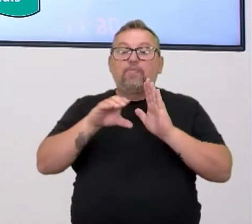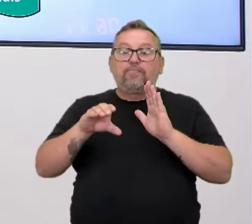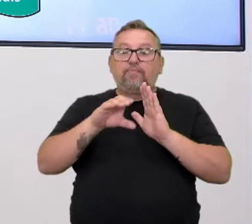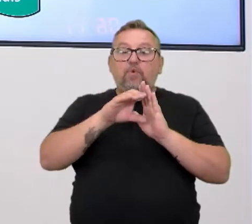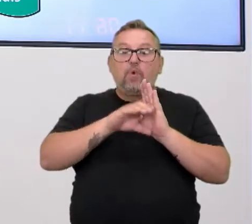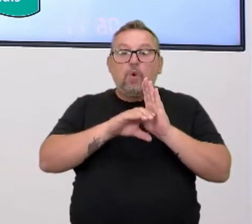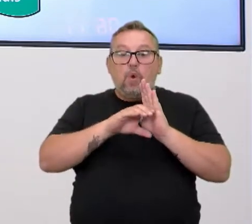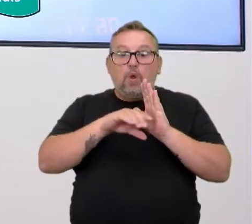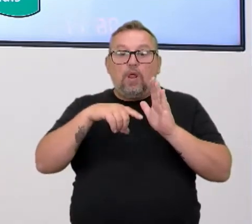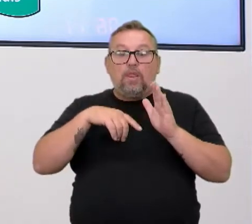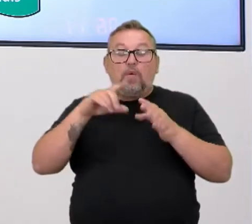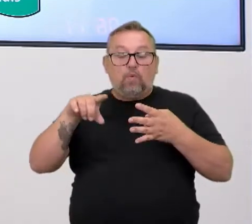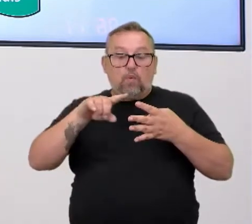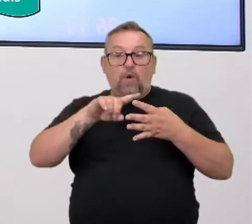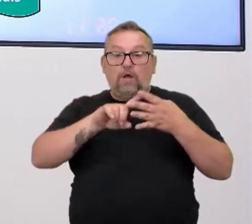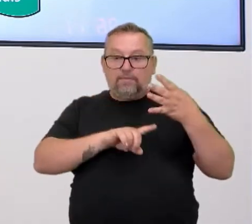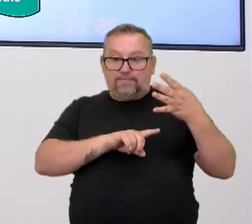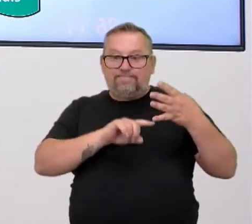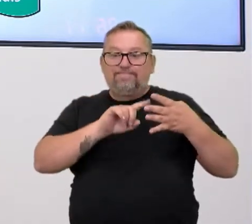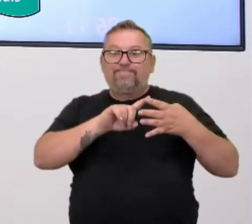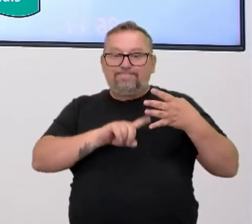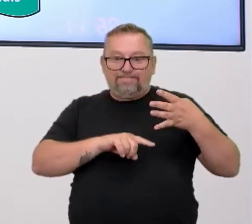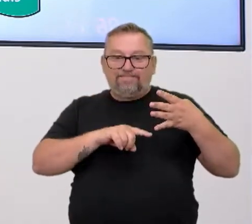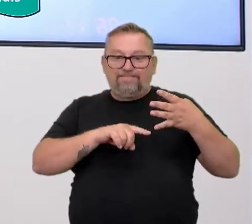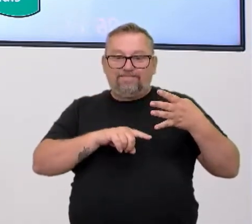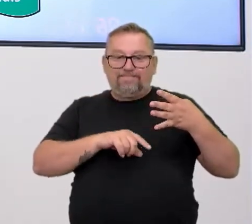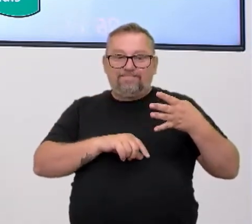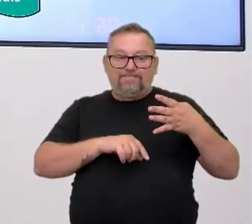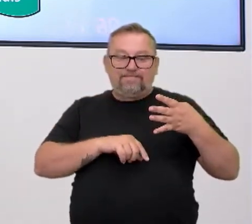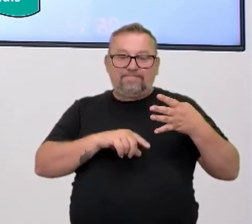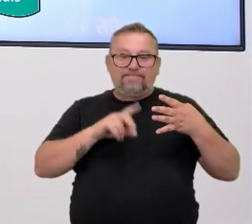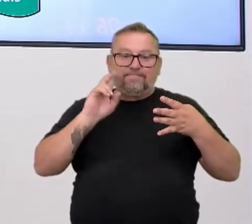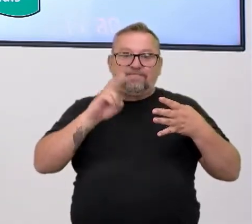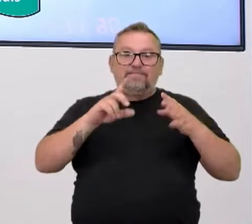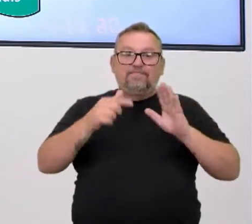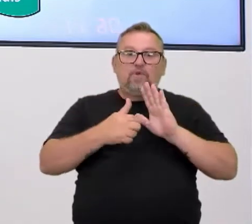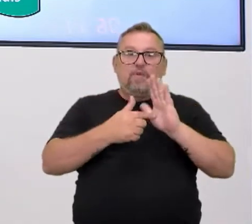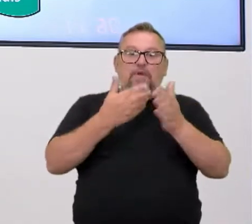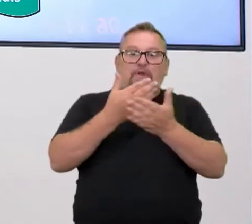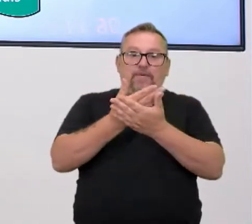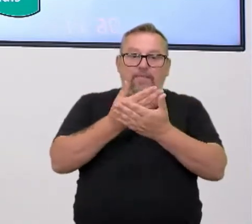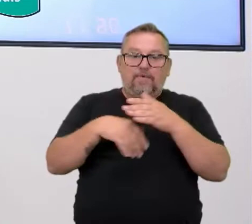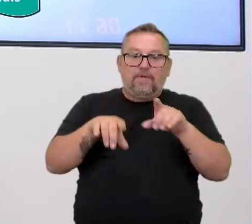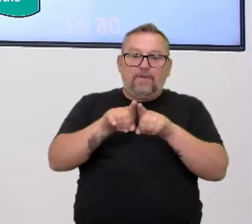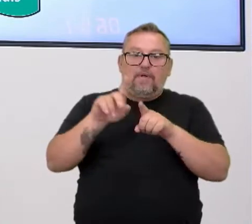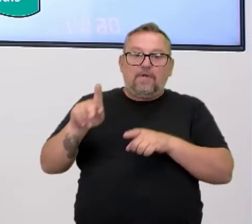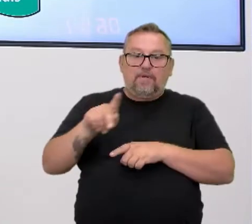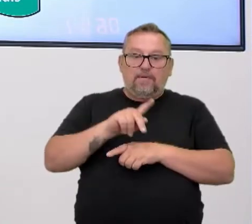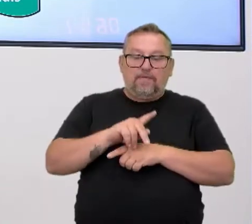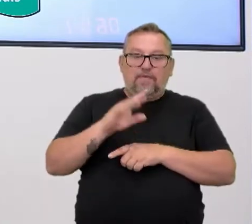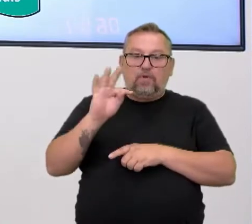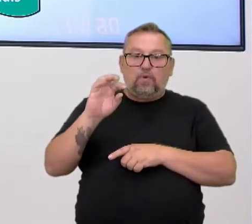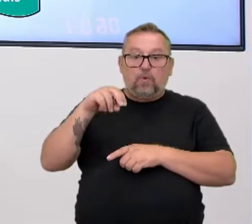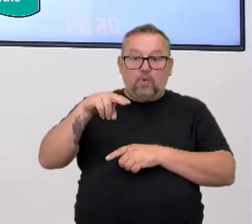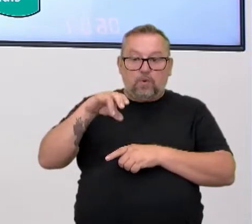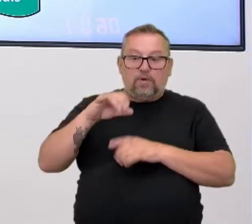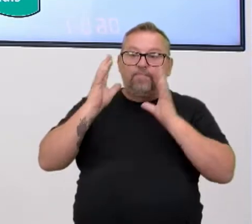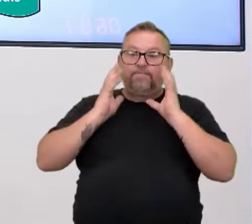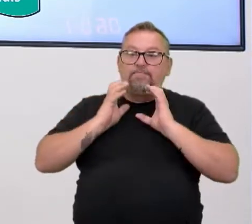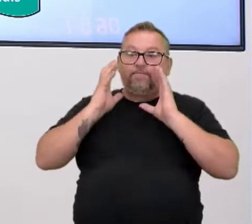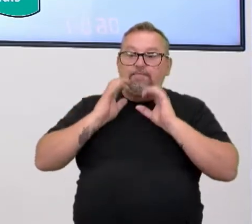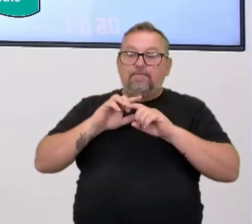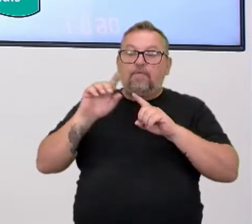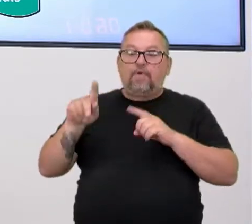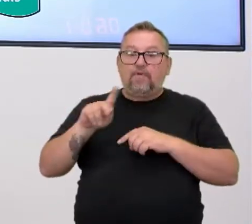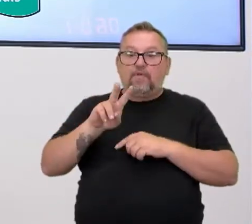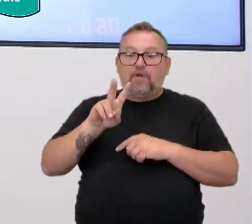Eles são em quatro componentes curriculares. Eu ainda apresentei já lá no começo. Professor Tony, professora